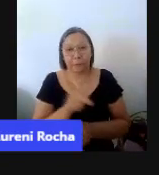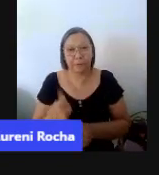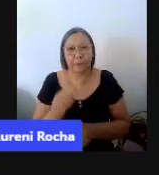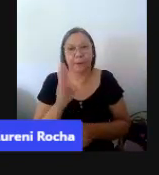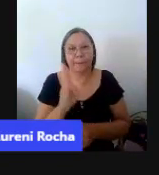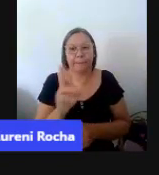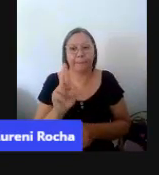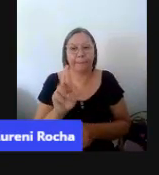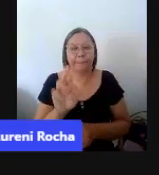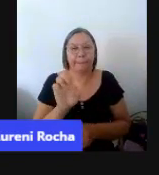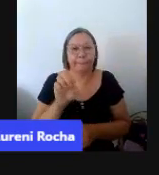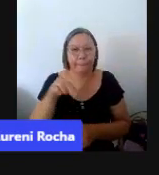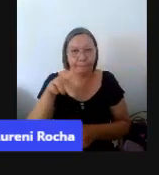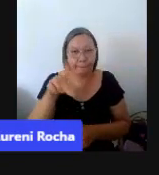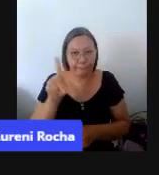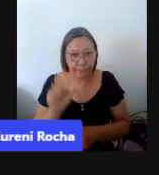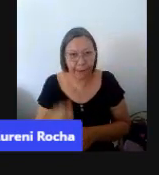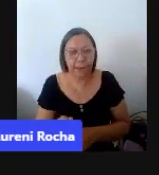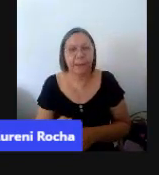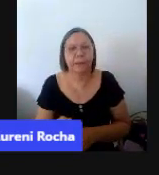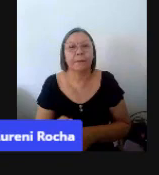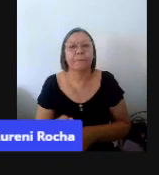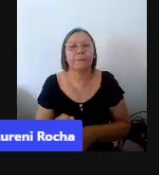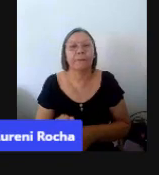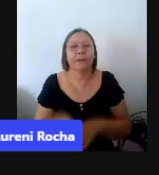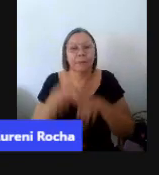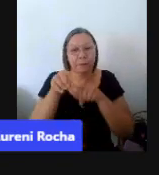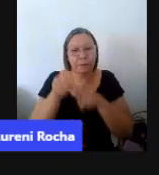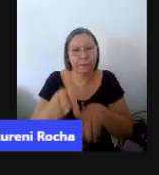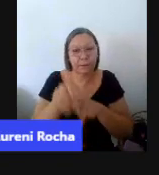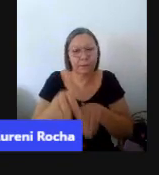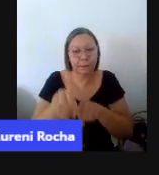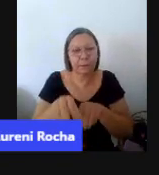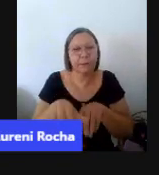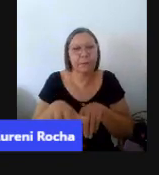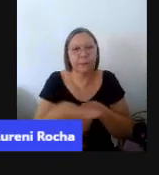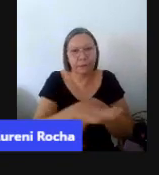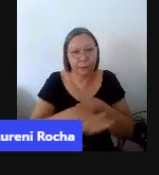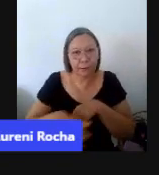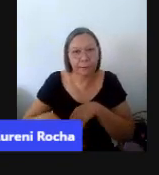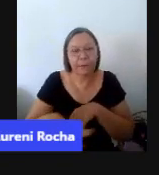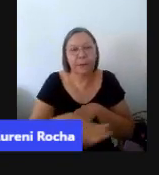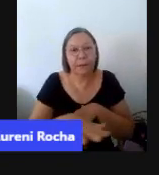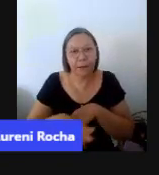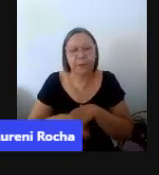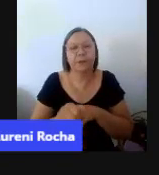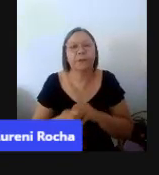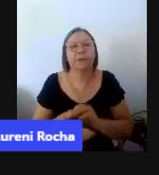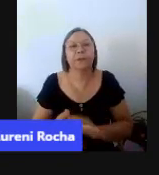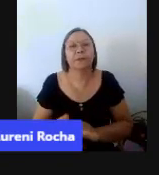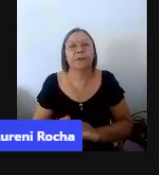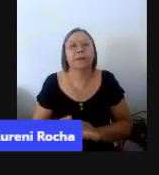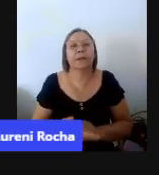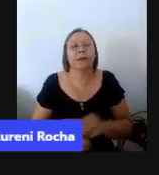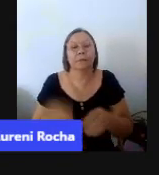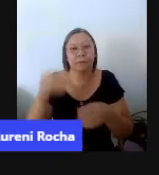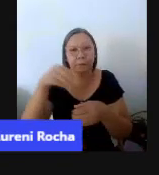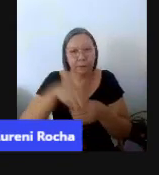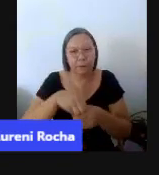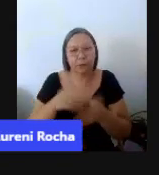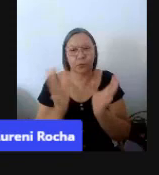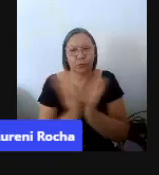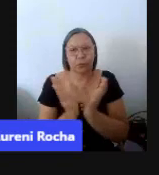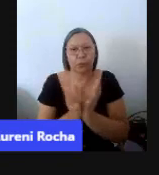é dessa área de educação ambiental também, né? Da Agência Municipal de Meio Ambiente e Planejamento Urbano, a Planurb. Desde o